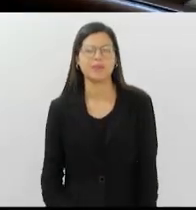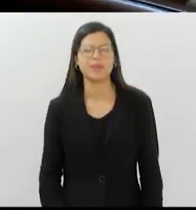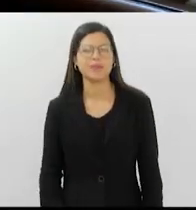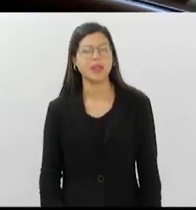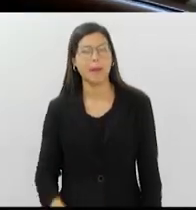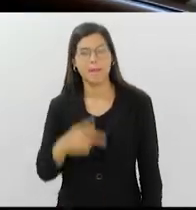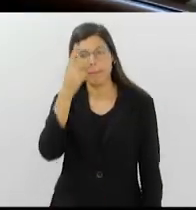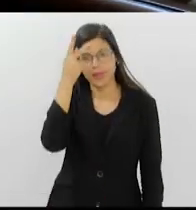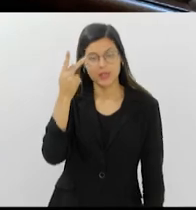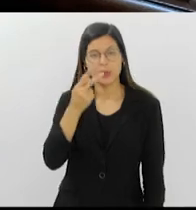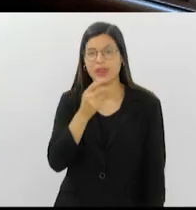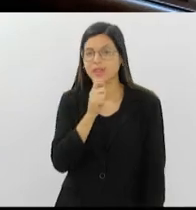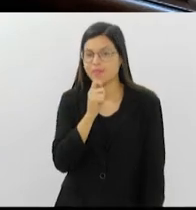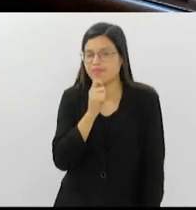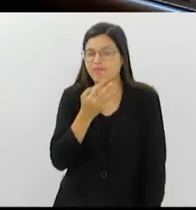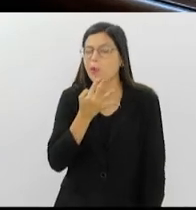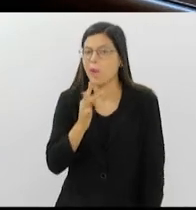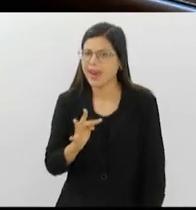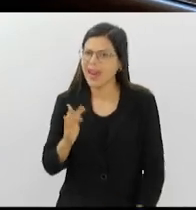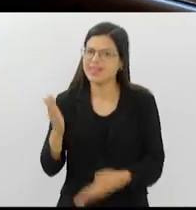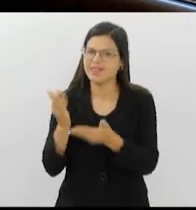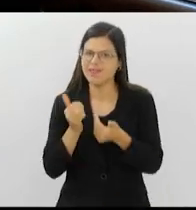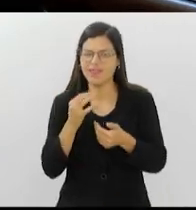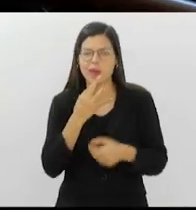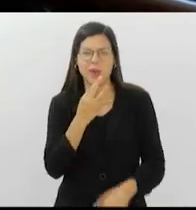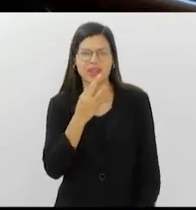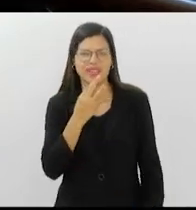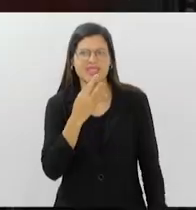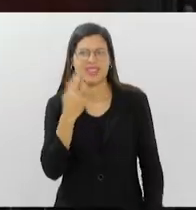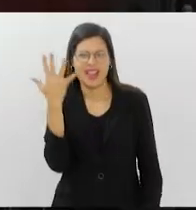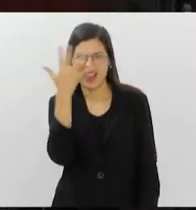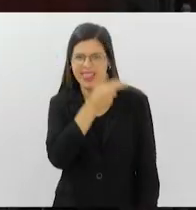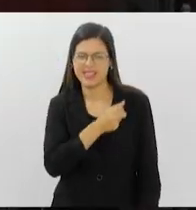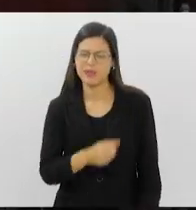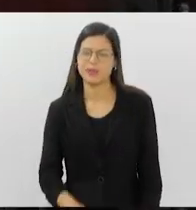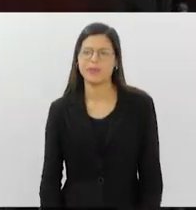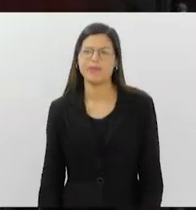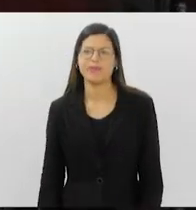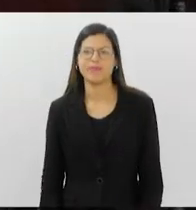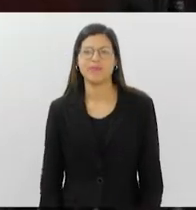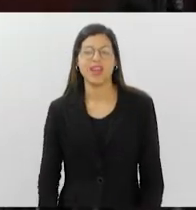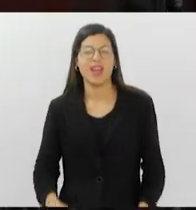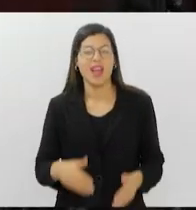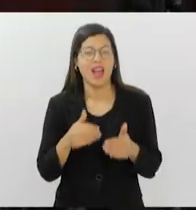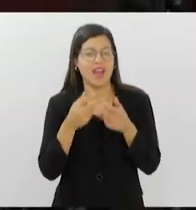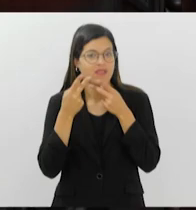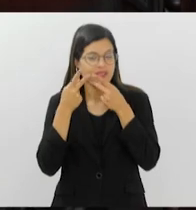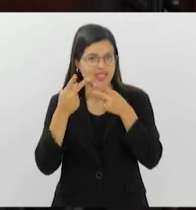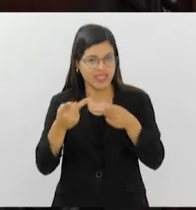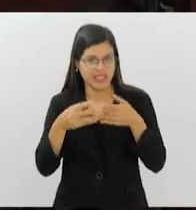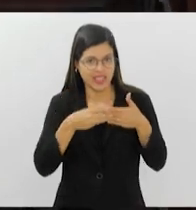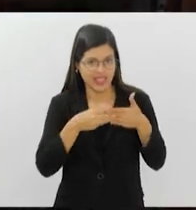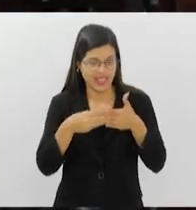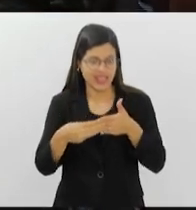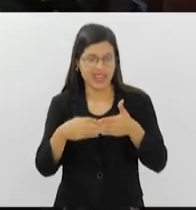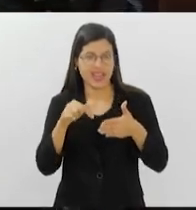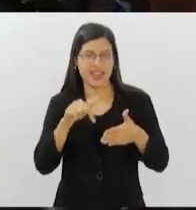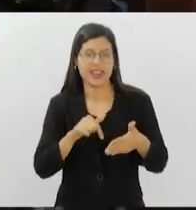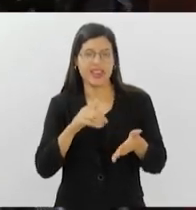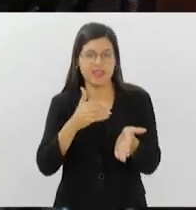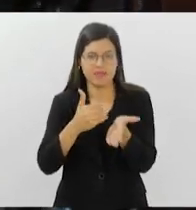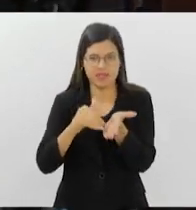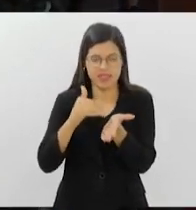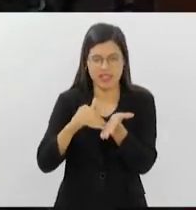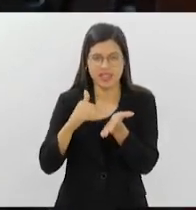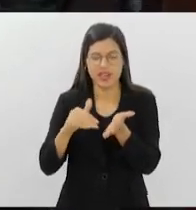não conhece que venha conhecer vale muito a pena muito lindo a visada foi uma parceria entre a subdiretoria de cultura